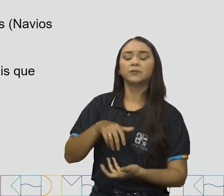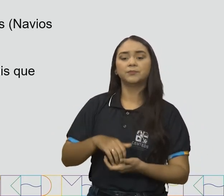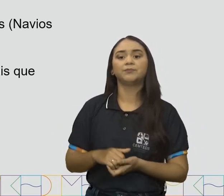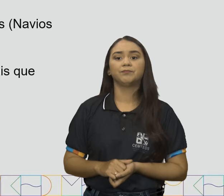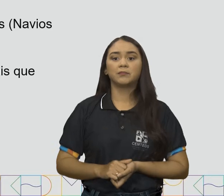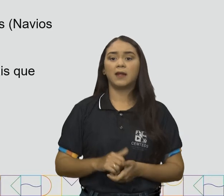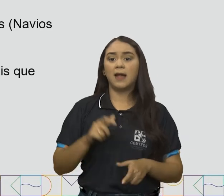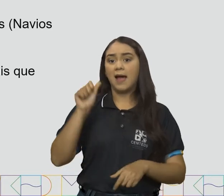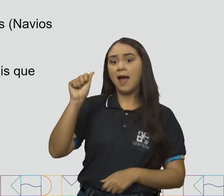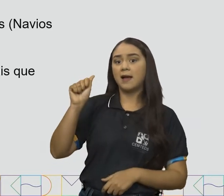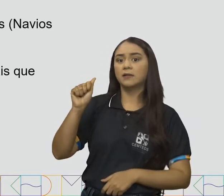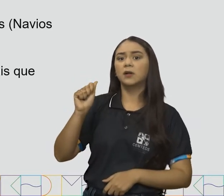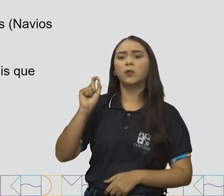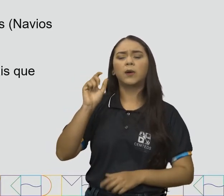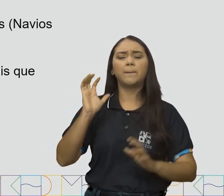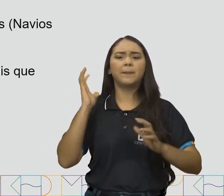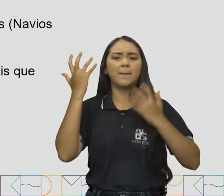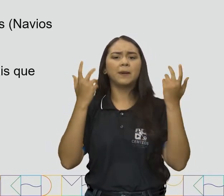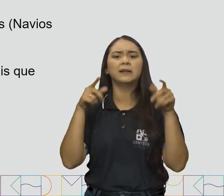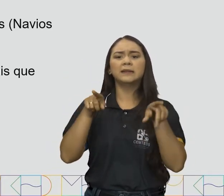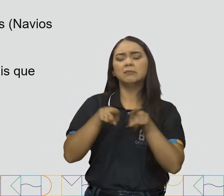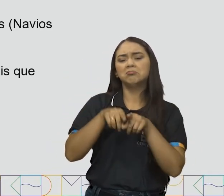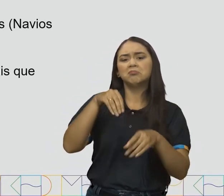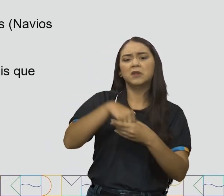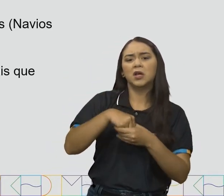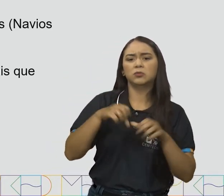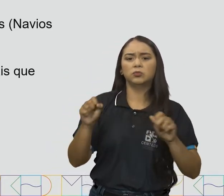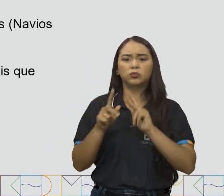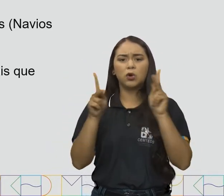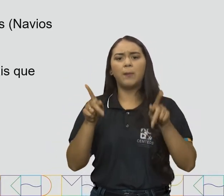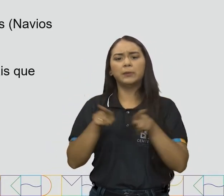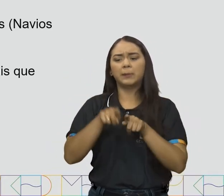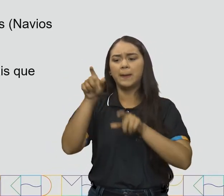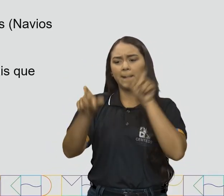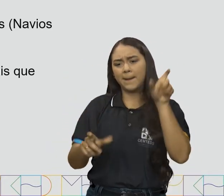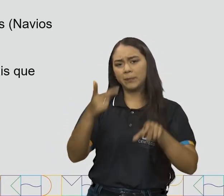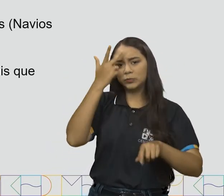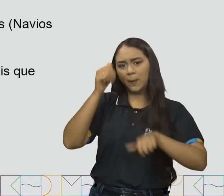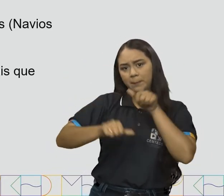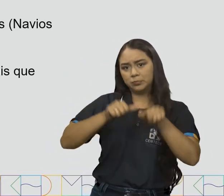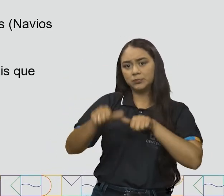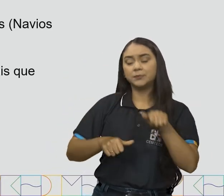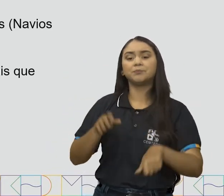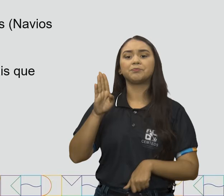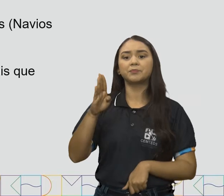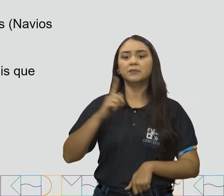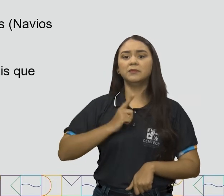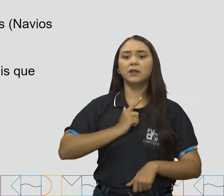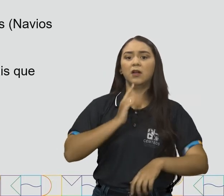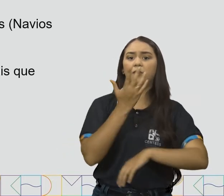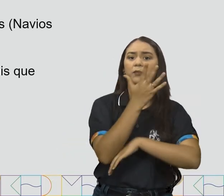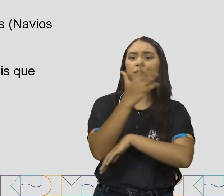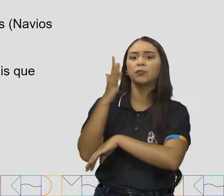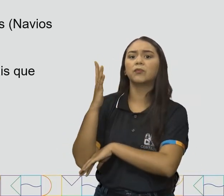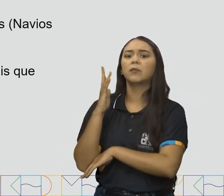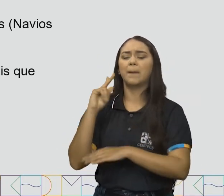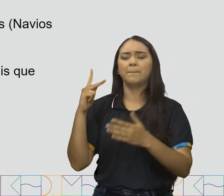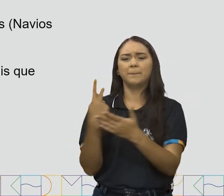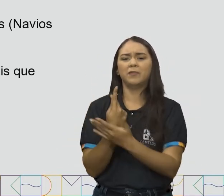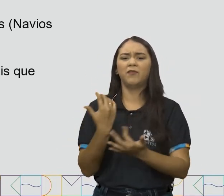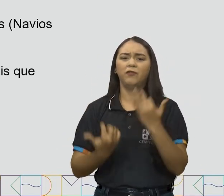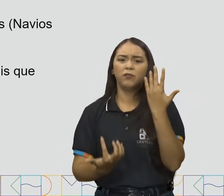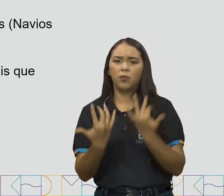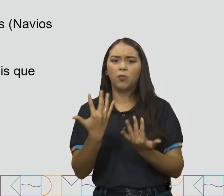A letra A são os fenômenos comerciais, shoppings e a modificação das pessoas. Letra B, fenômenos naturais, florestas queimadas. E